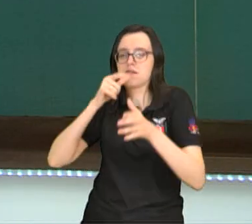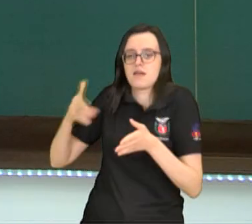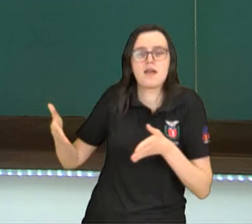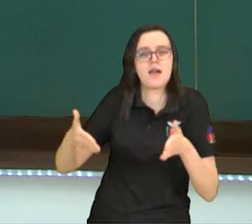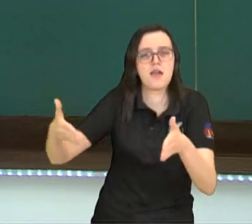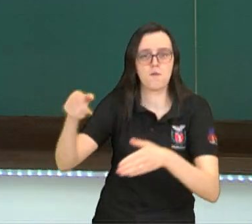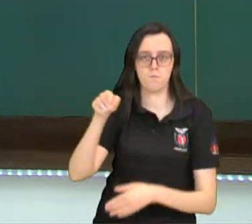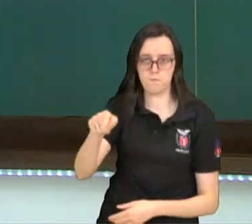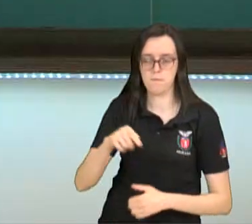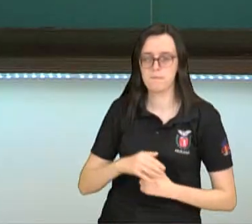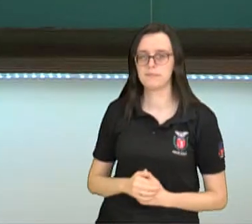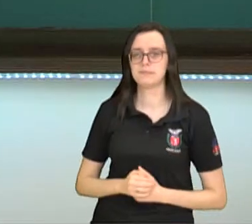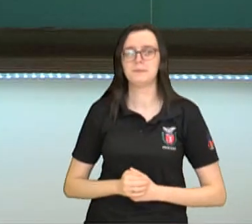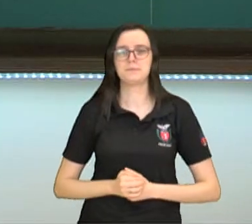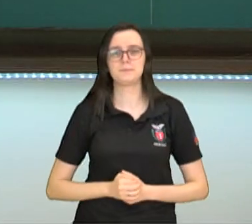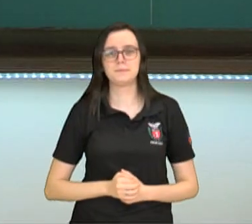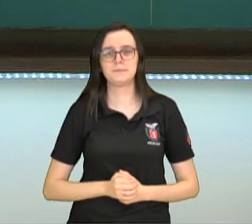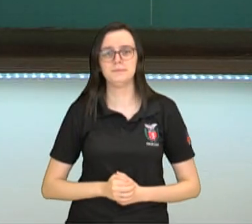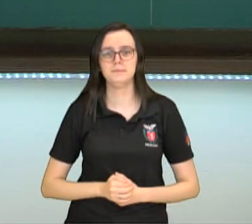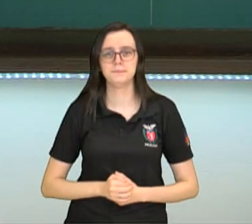Tibre.